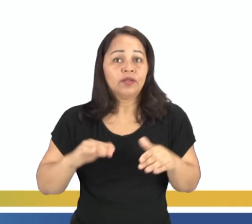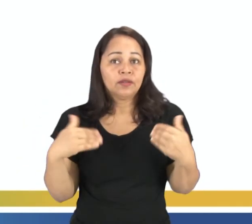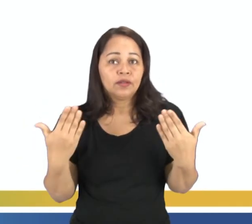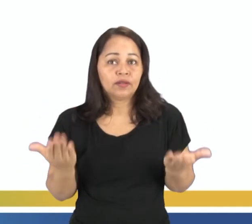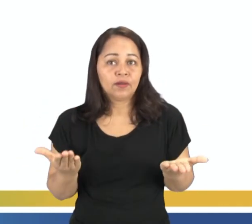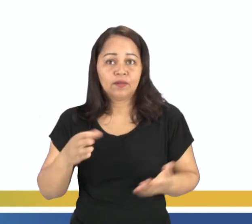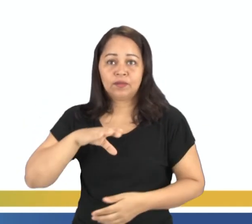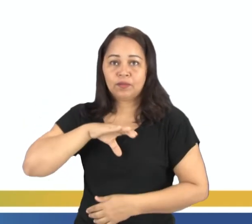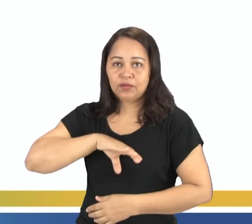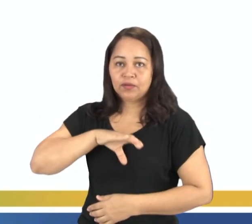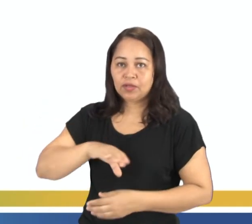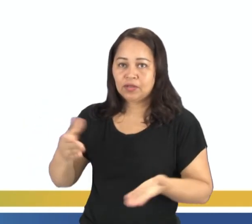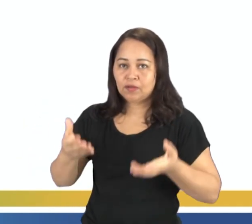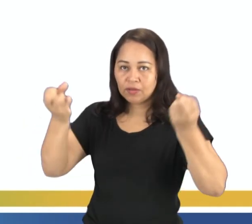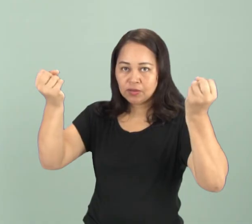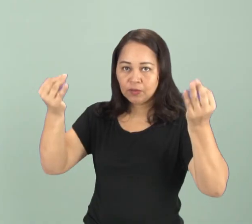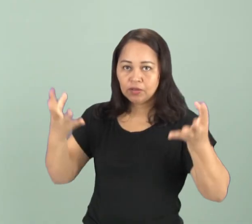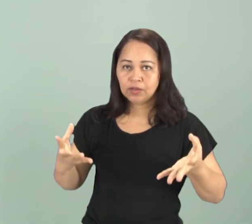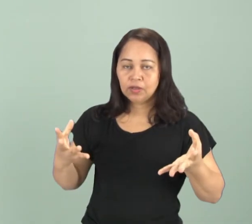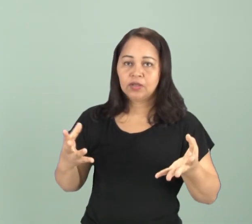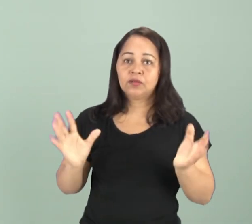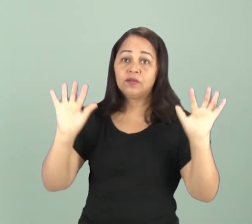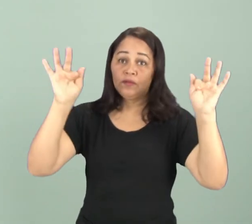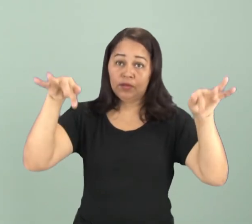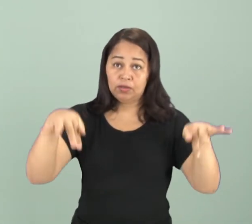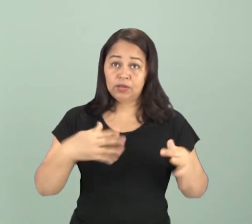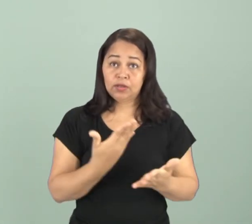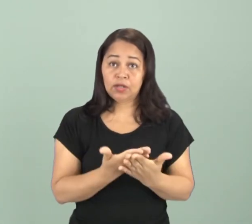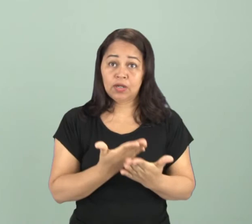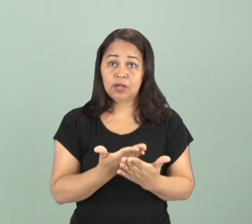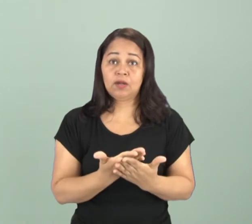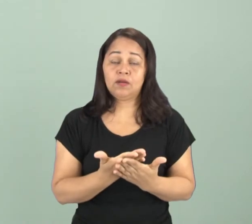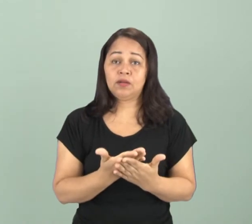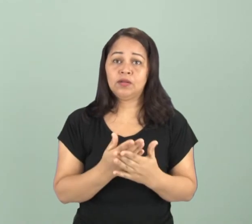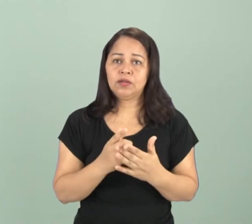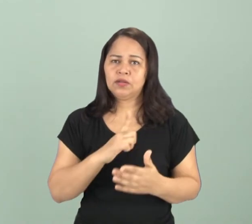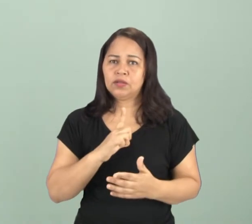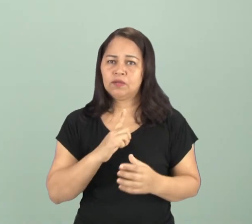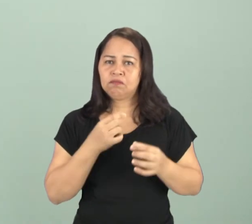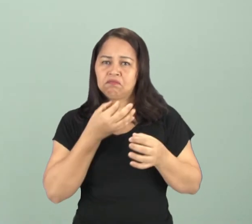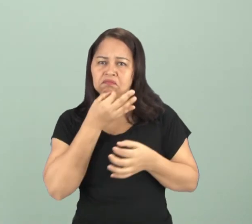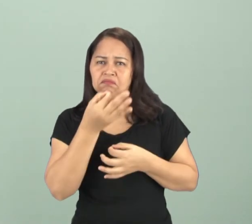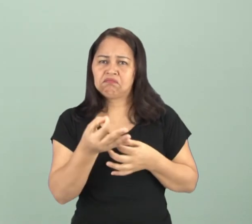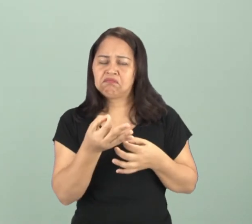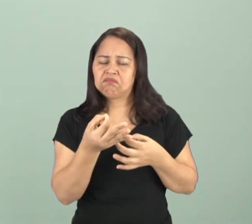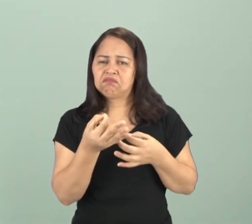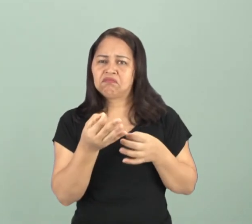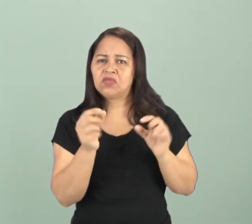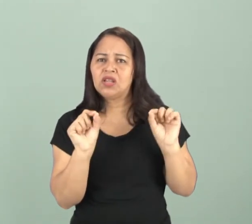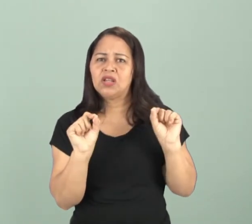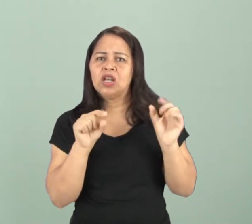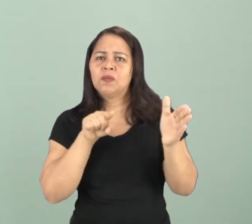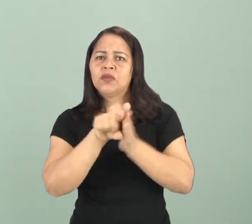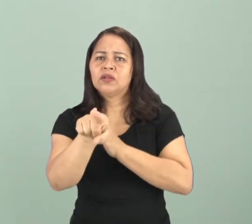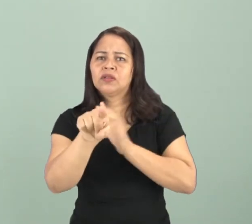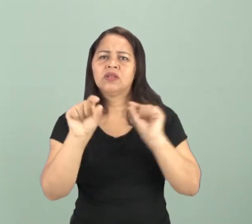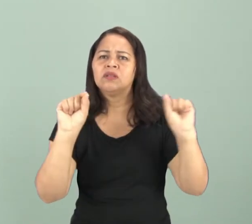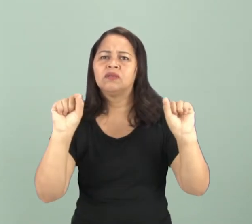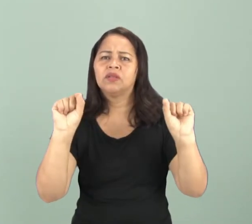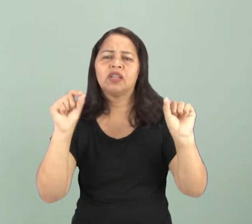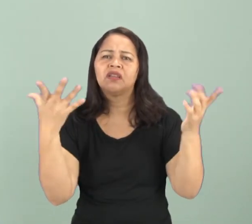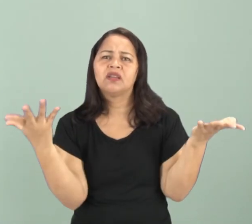nas considerações finais, nós temos um questionamento. Para que serve uma crônica? Vamos